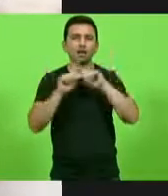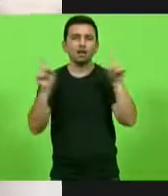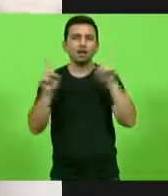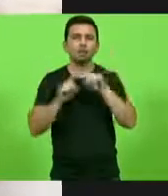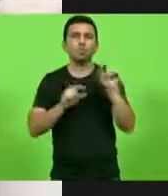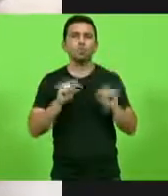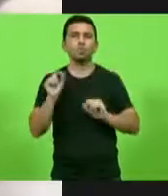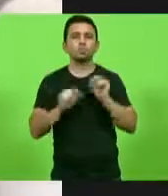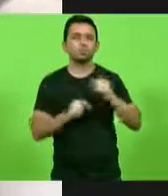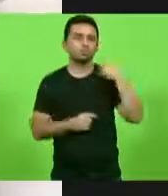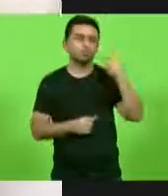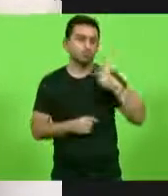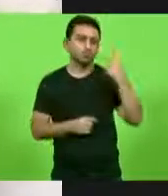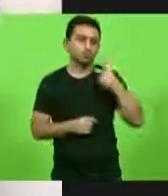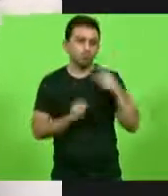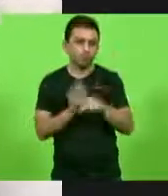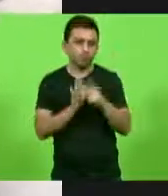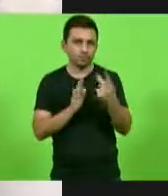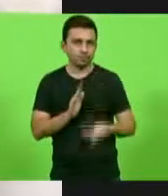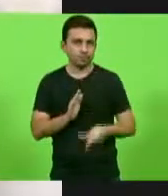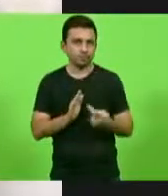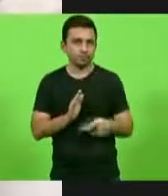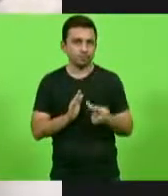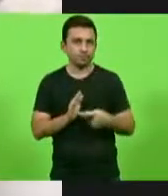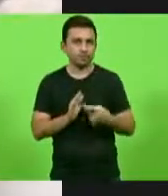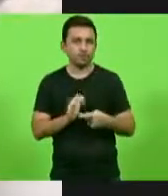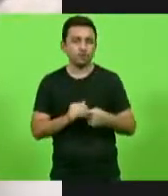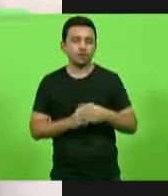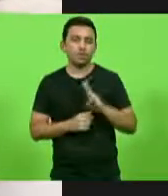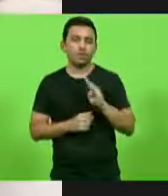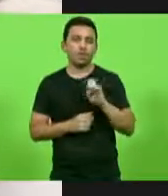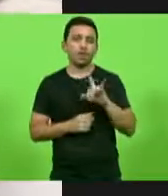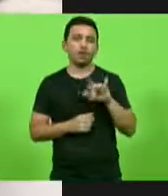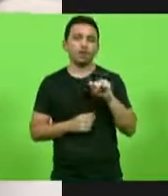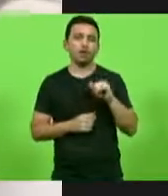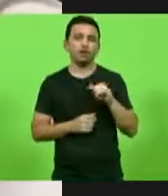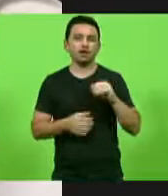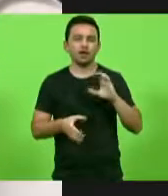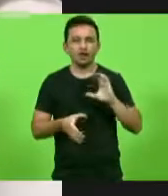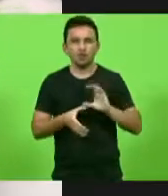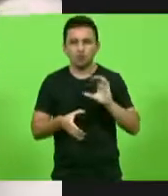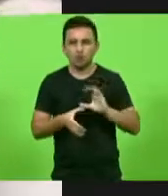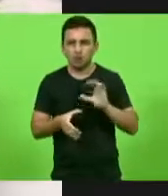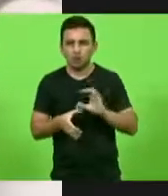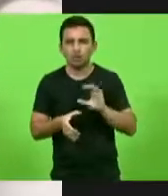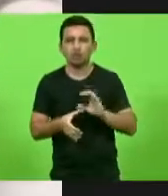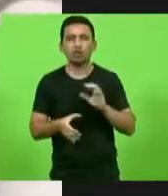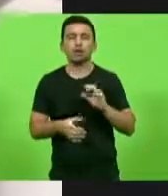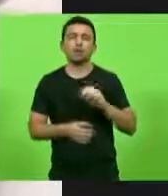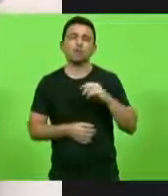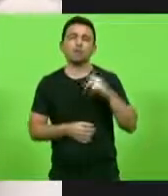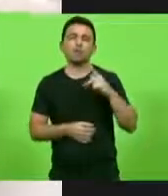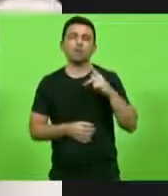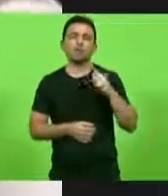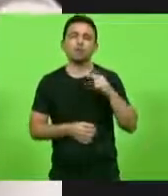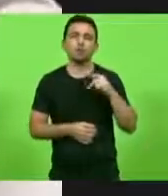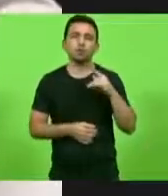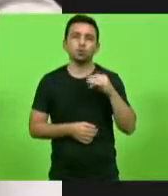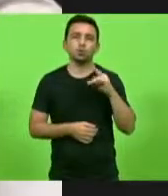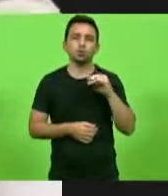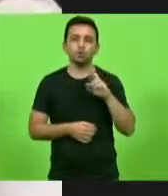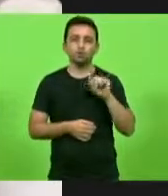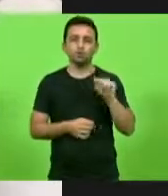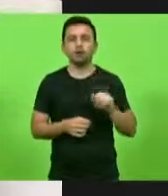dos vereadores aqui da região de Bela Vista do Toldo, Canoinhas, Papanduva, Marcos Costa, dessa região